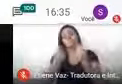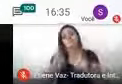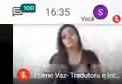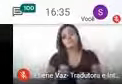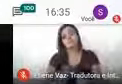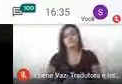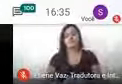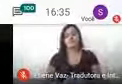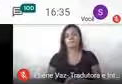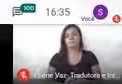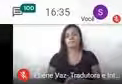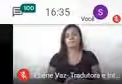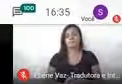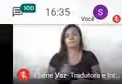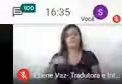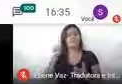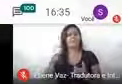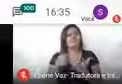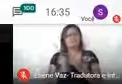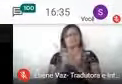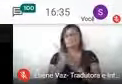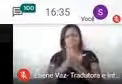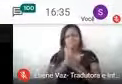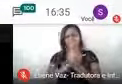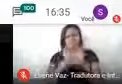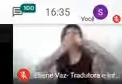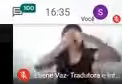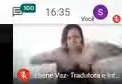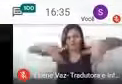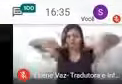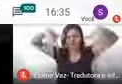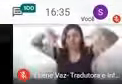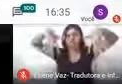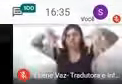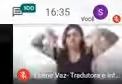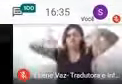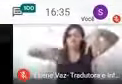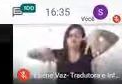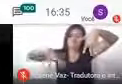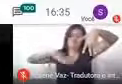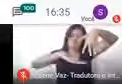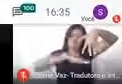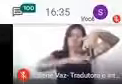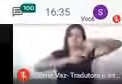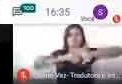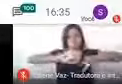São muitas dimensões, são pluridimensões, por isso esse nome.